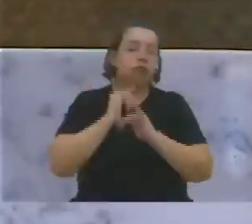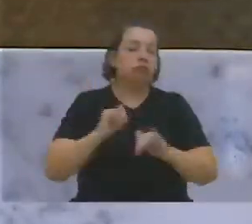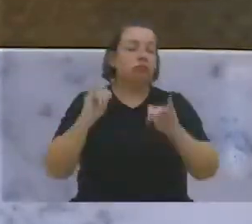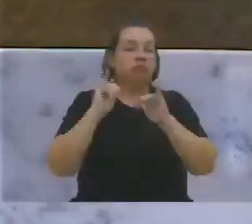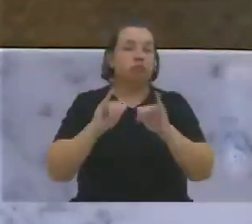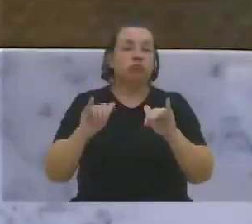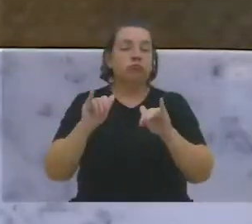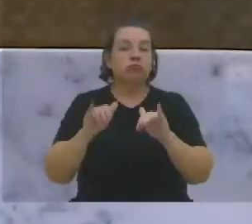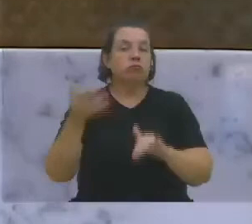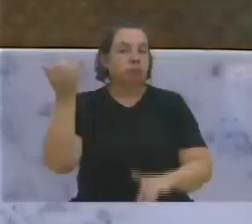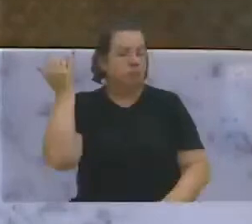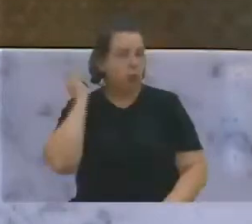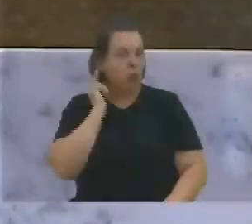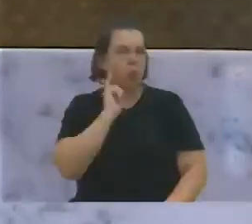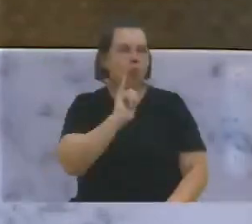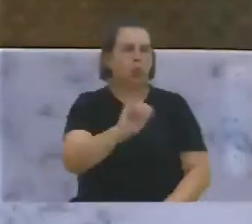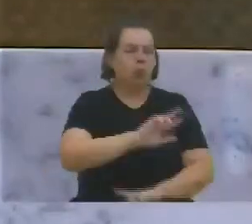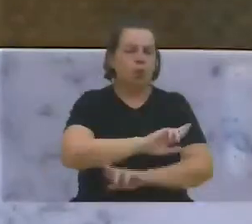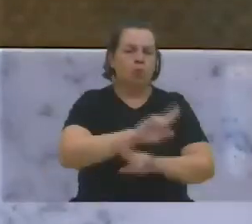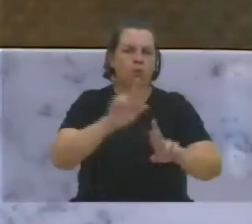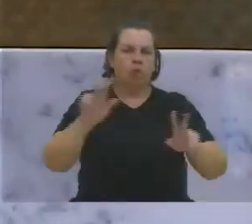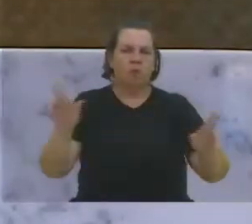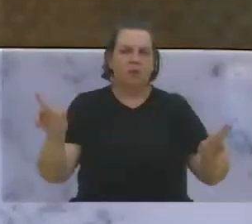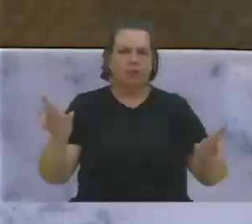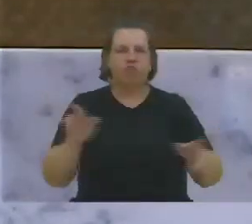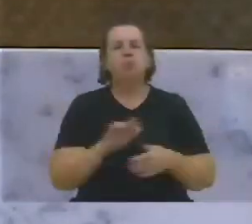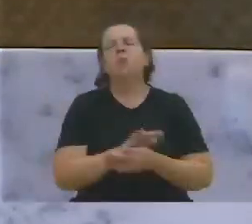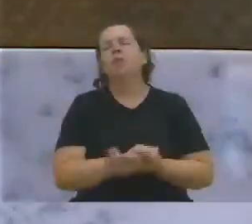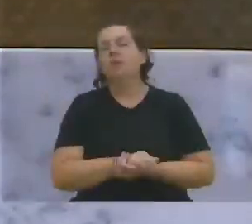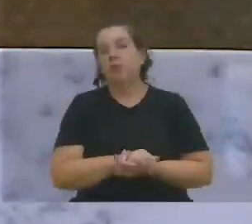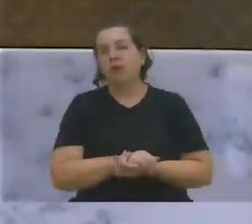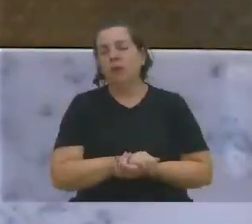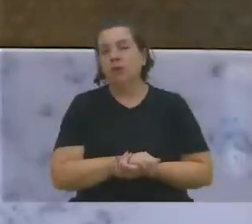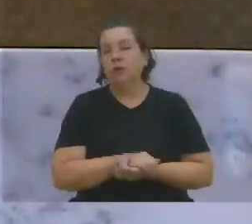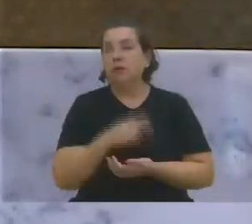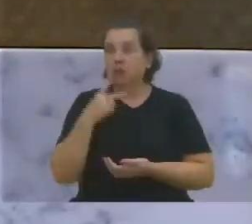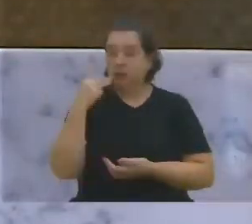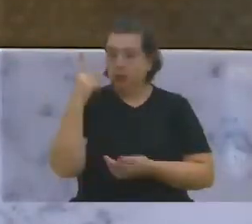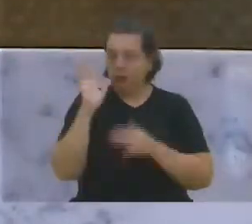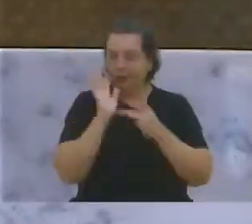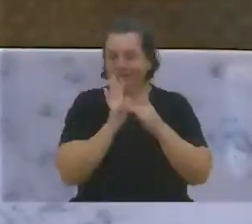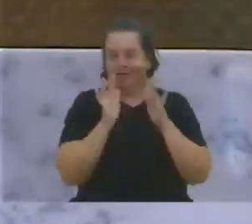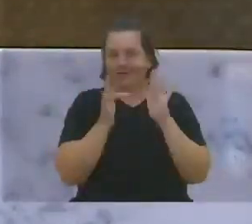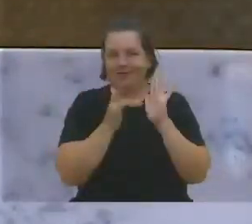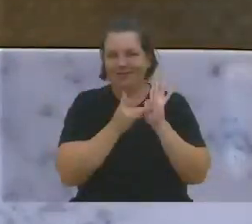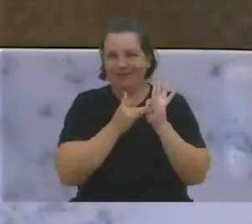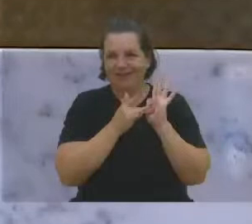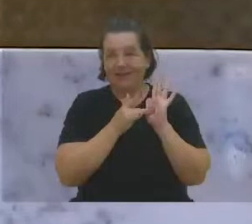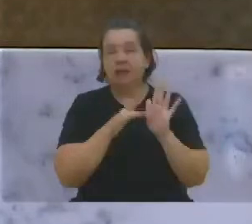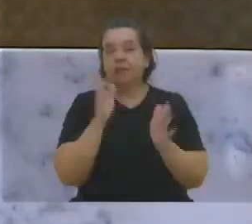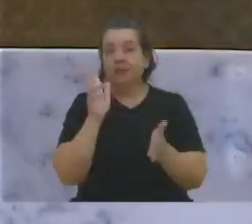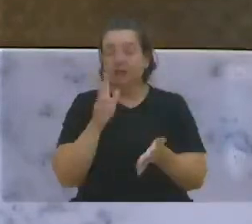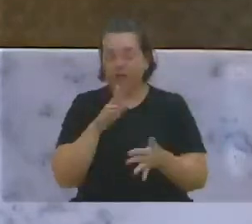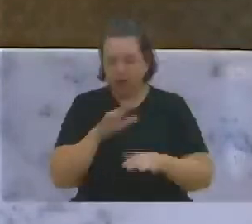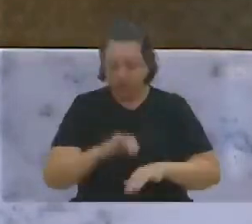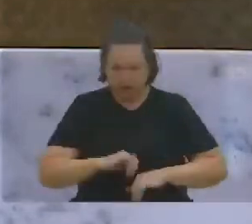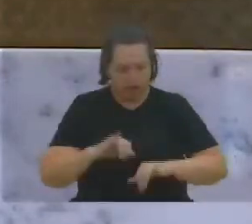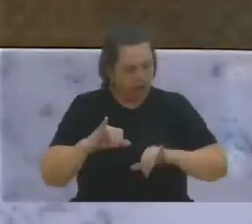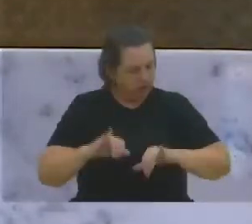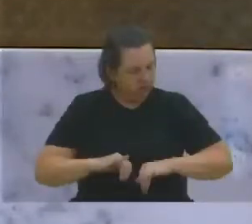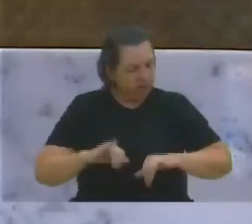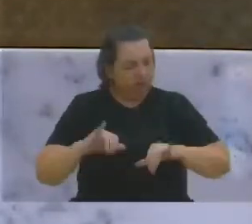pela boca de todos os profetas, que o seu Cristo haveria de sofrer.